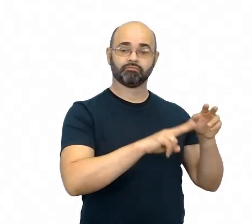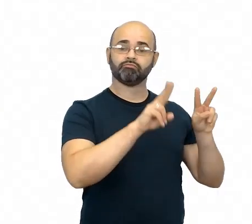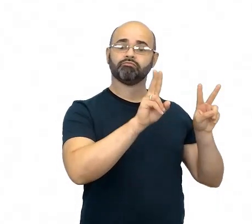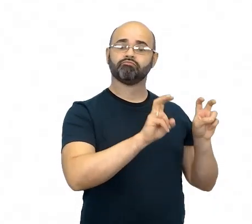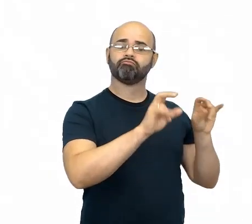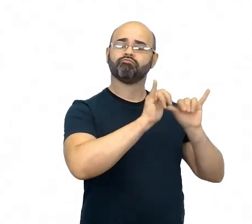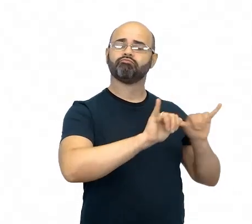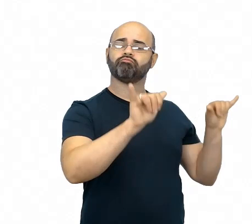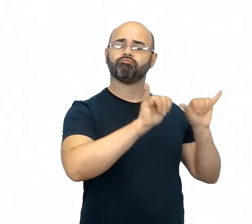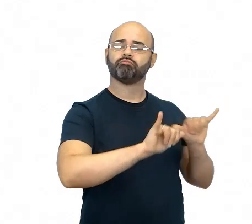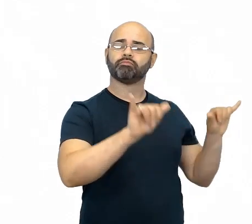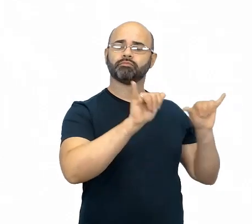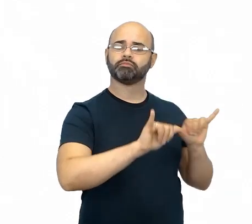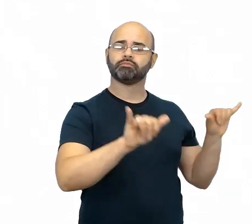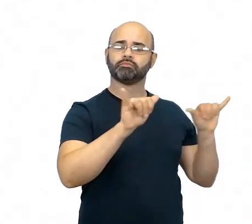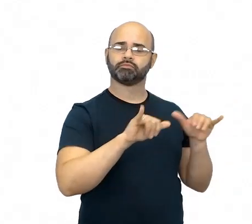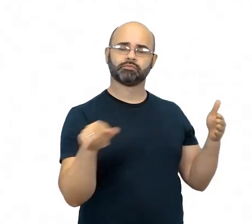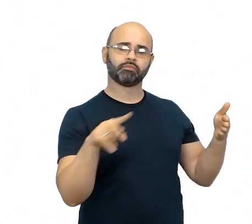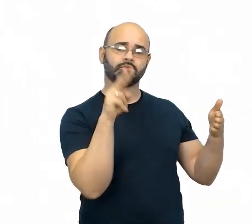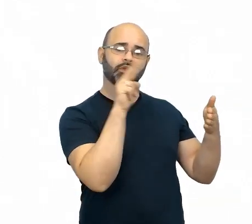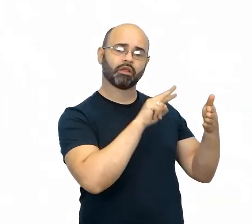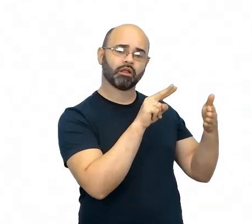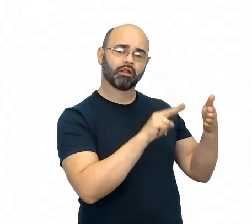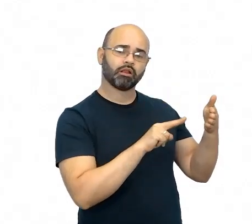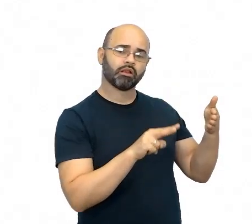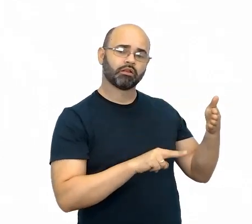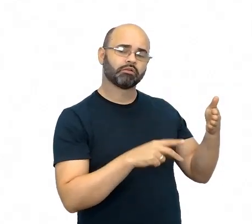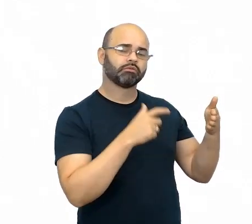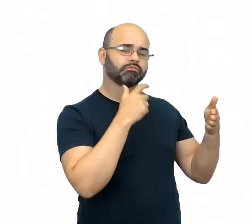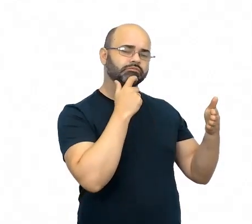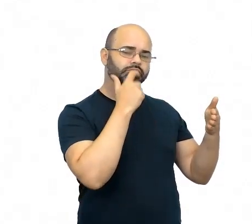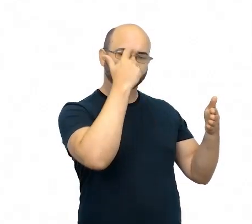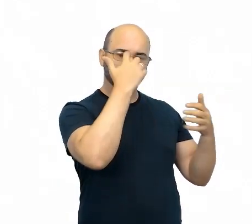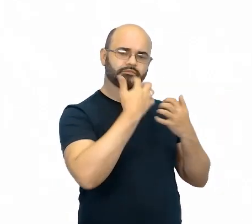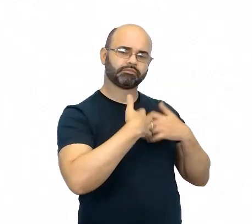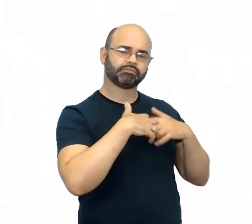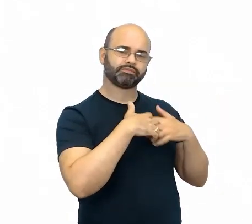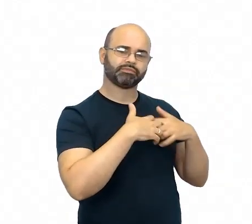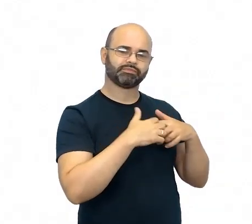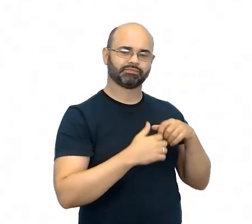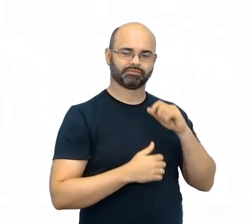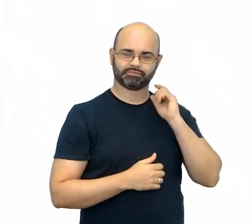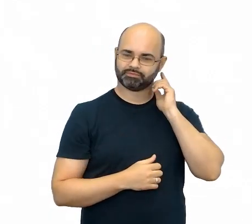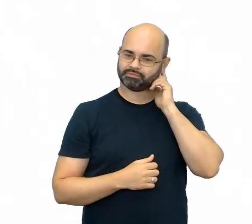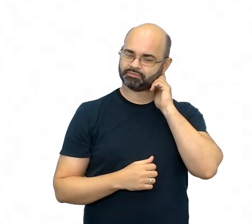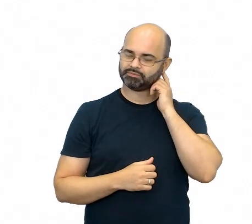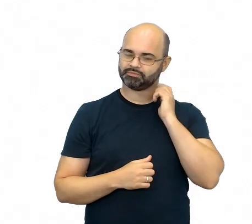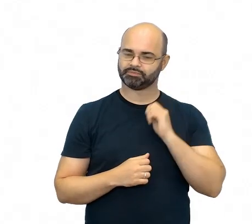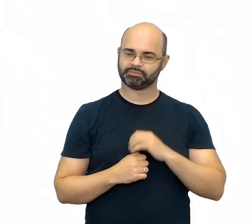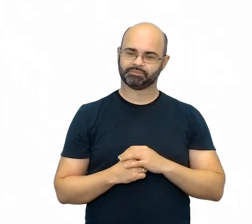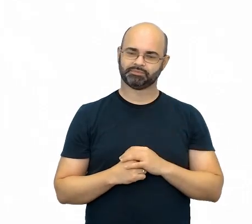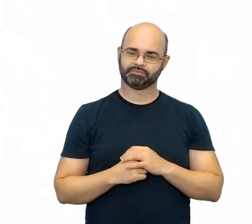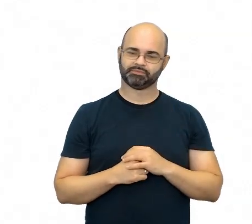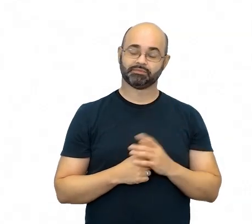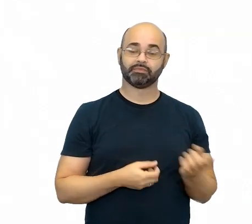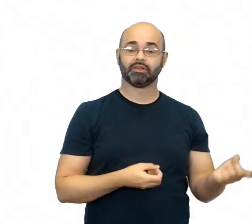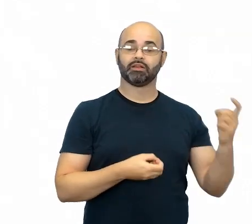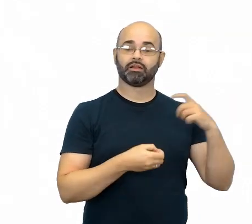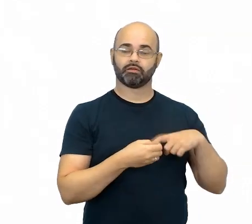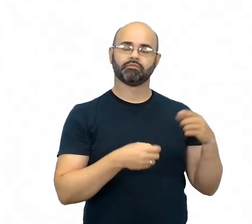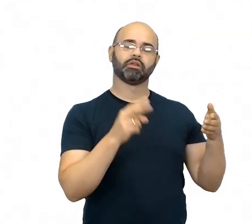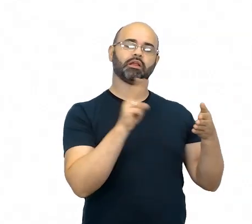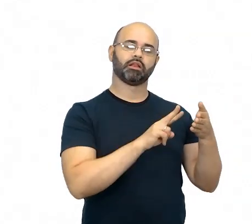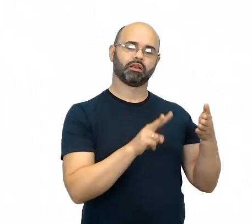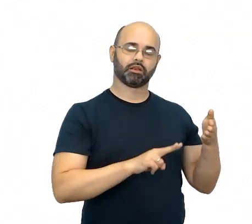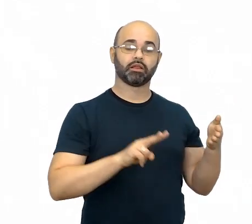Na atividade 1, retomar, reler a notícia e preencher um quadro com